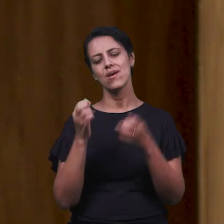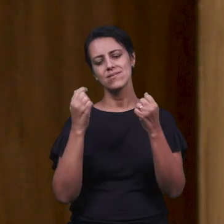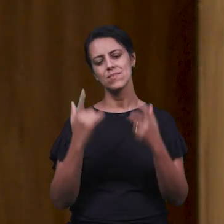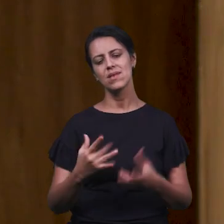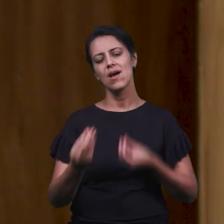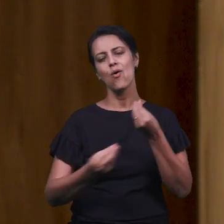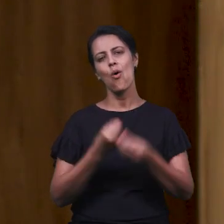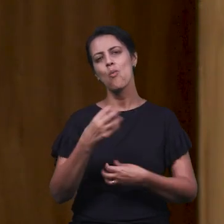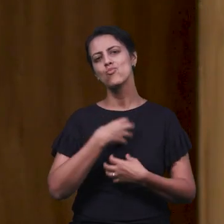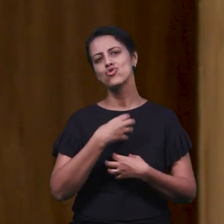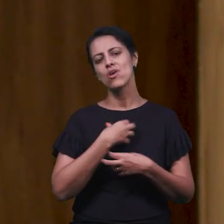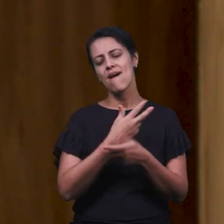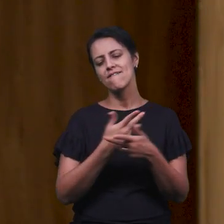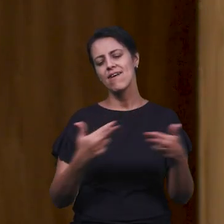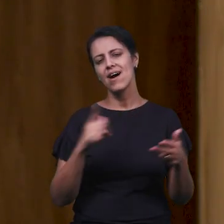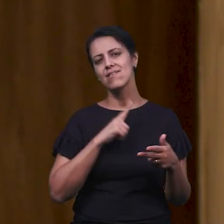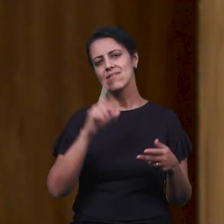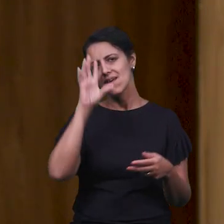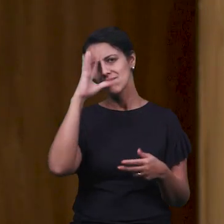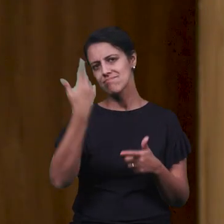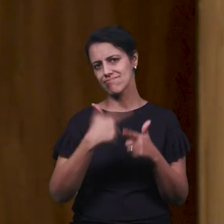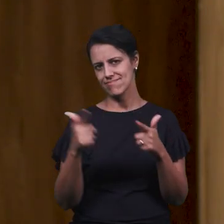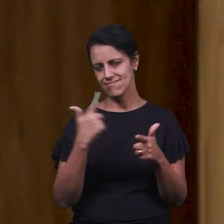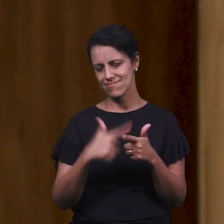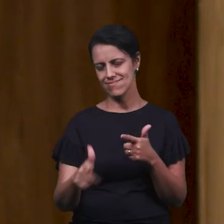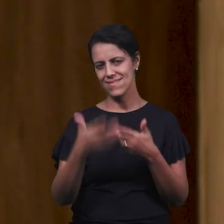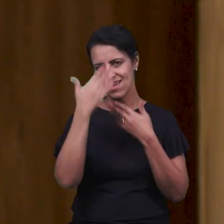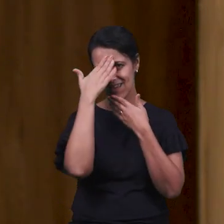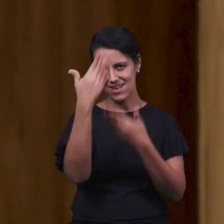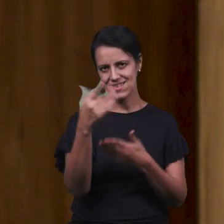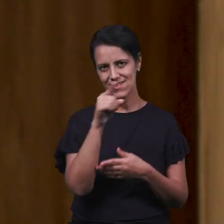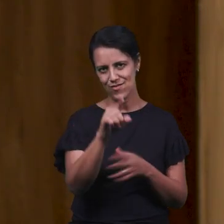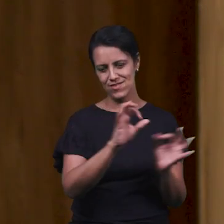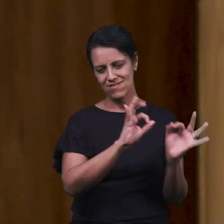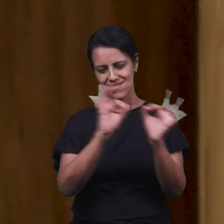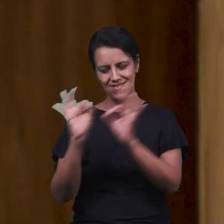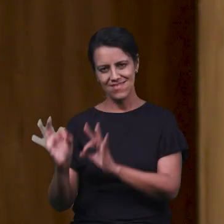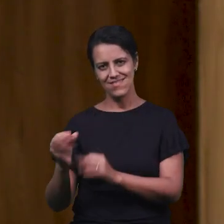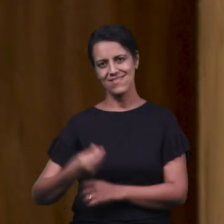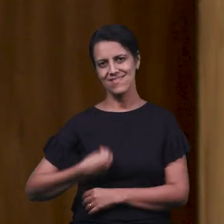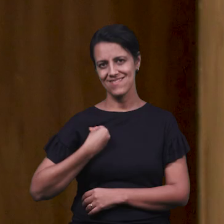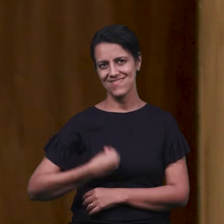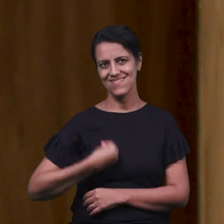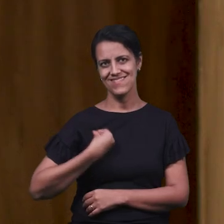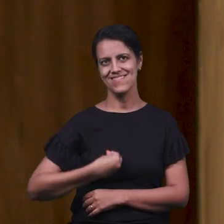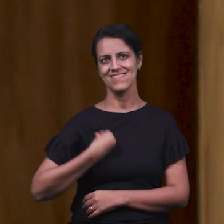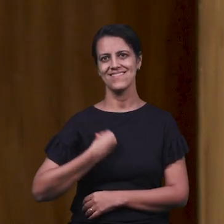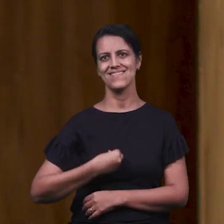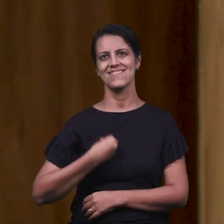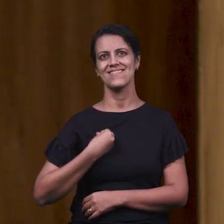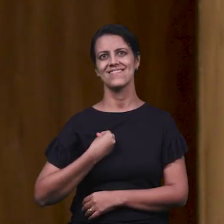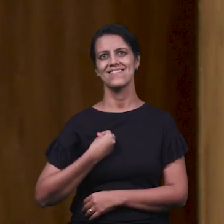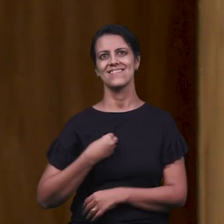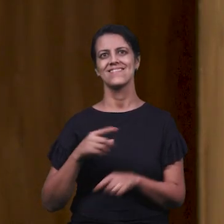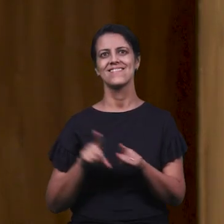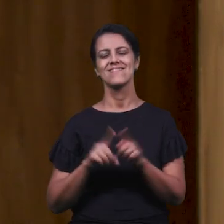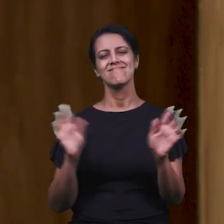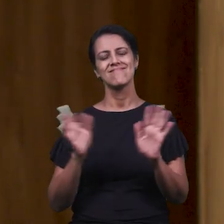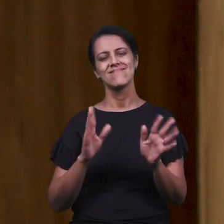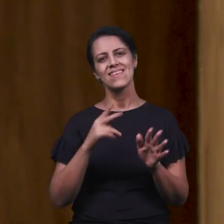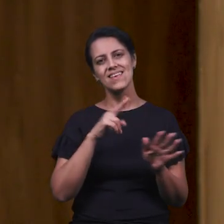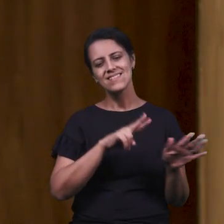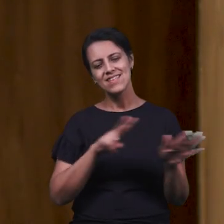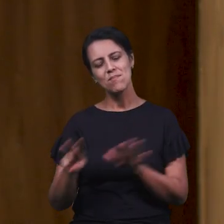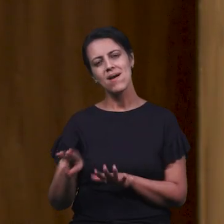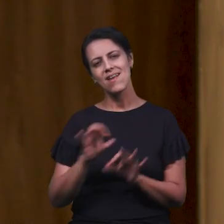os métodos adequados para a solução de conflitos e agradecemos a sua audiência, a sua participação e gostaríamos de desejar também